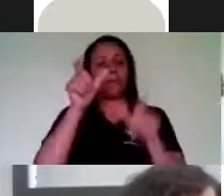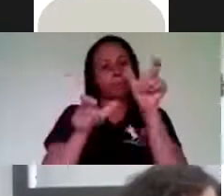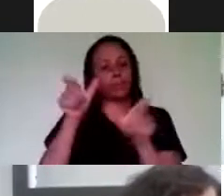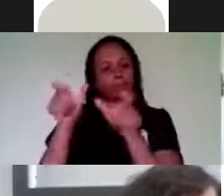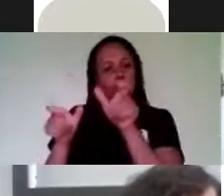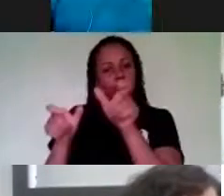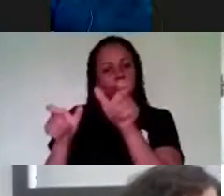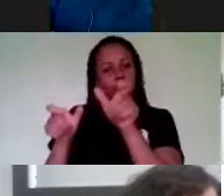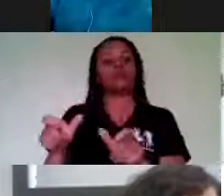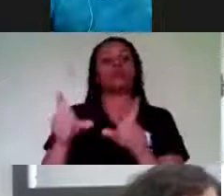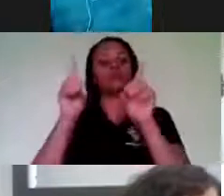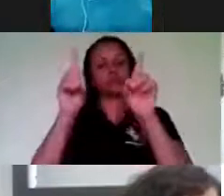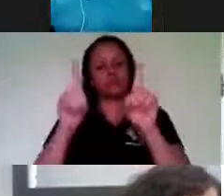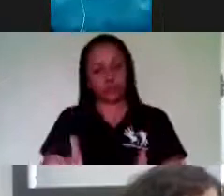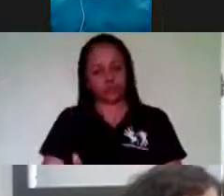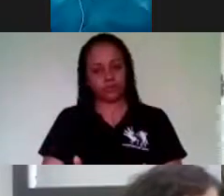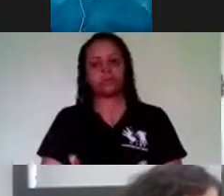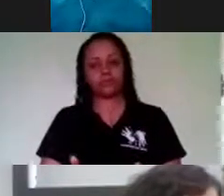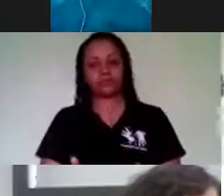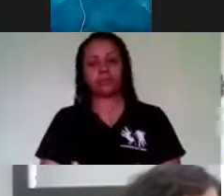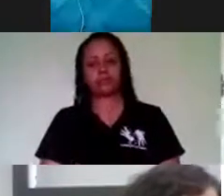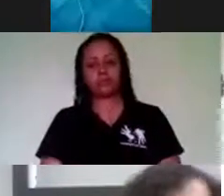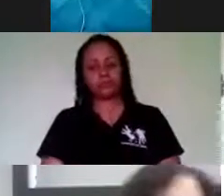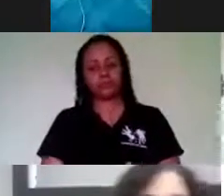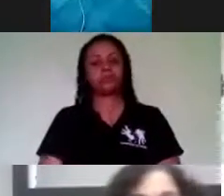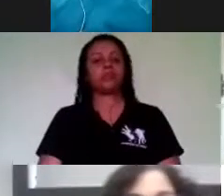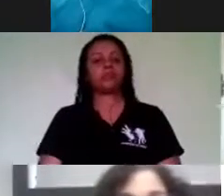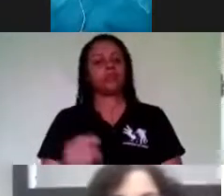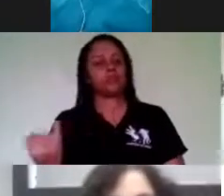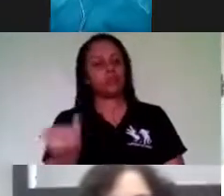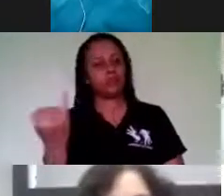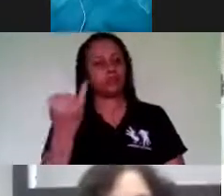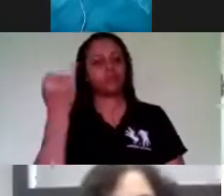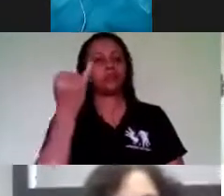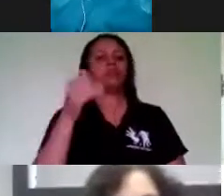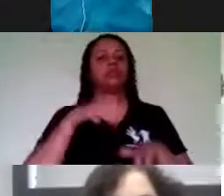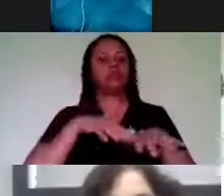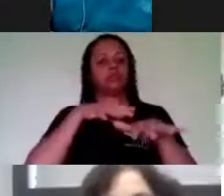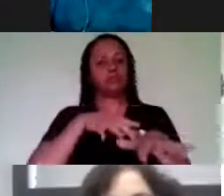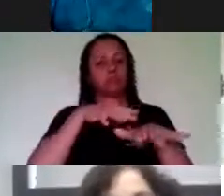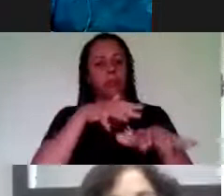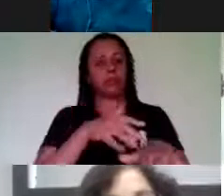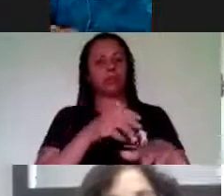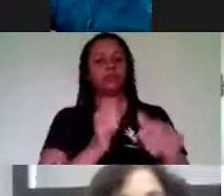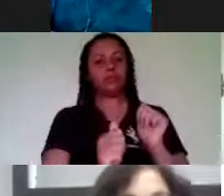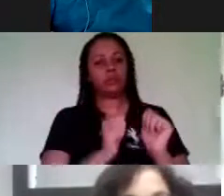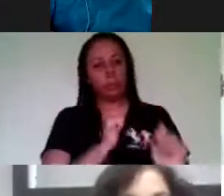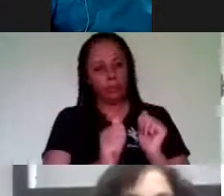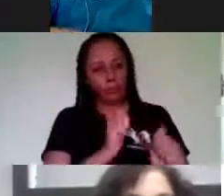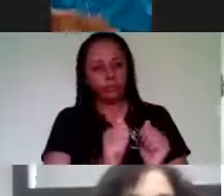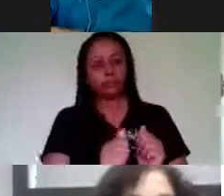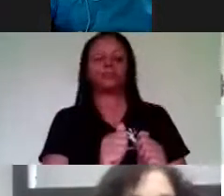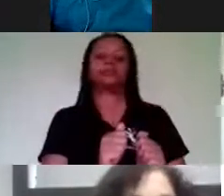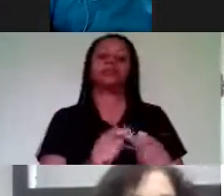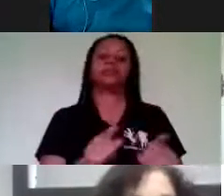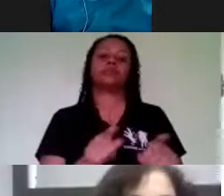estou convencido da importância do movimento sindical, da necessidade imprescindível da organização dos trabalhadores